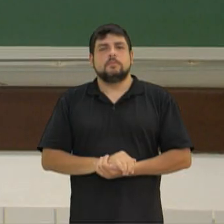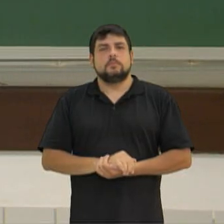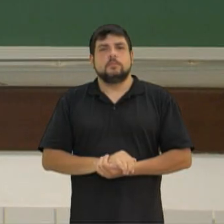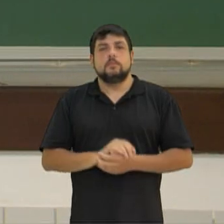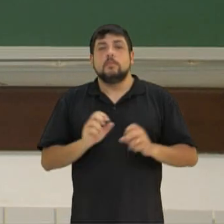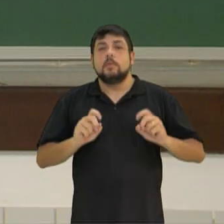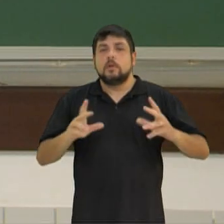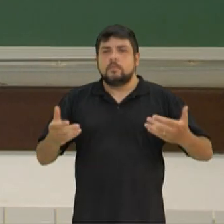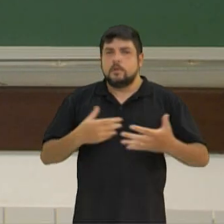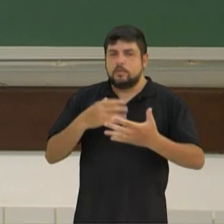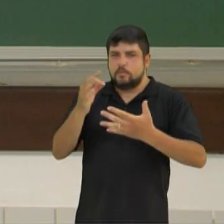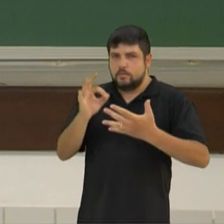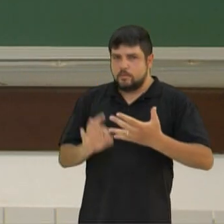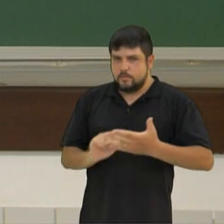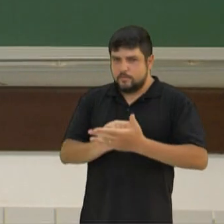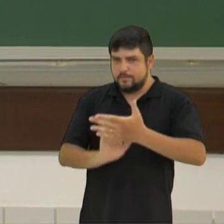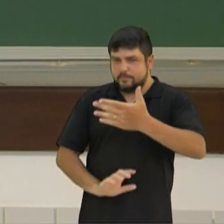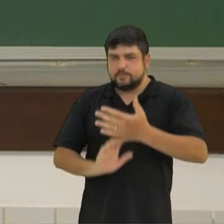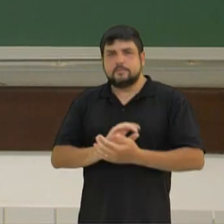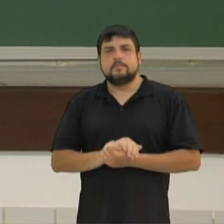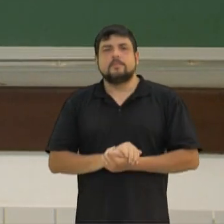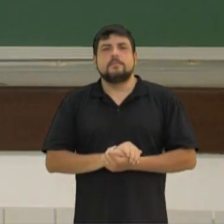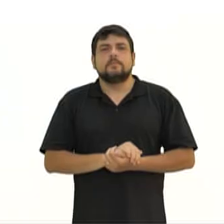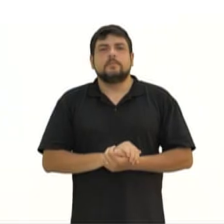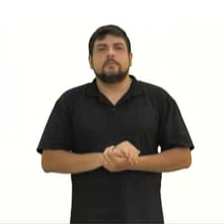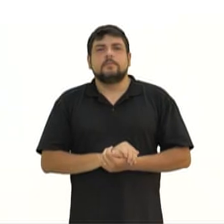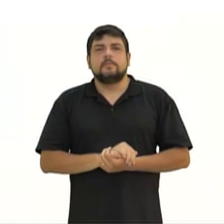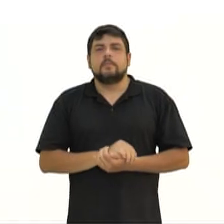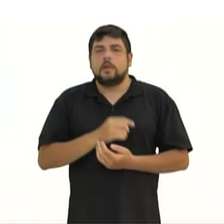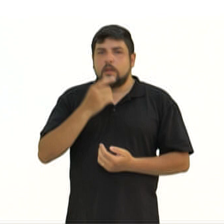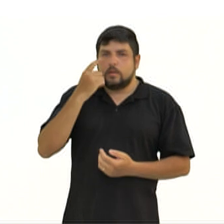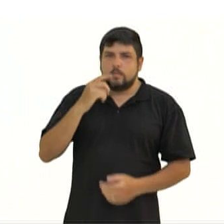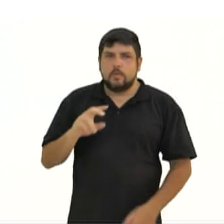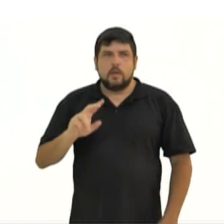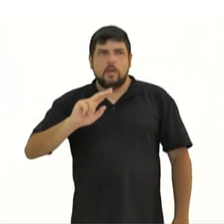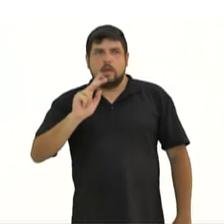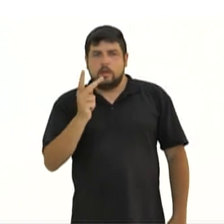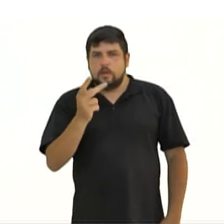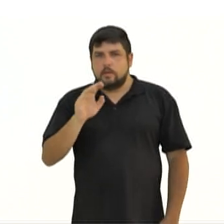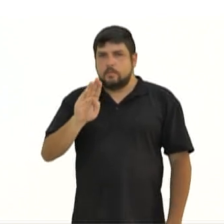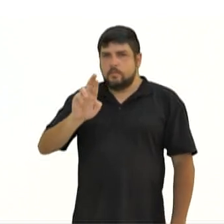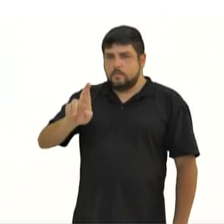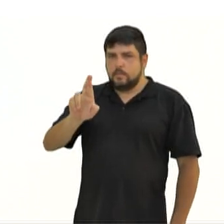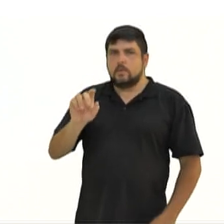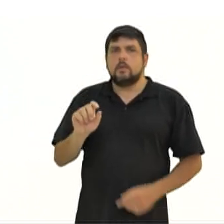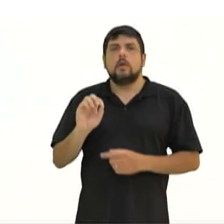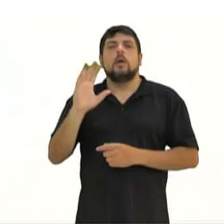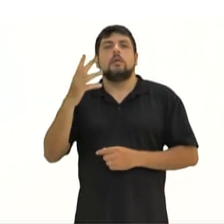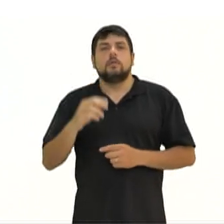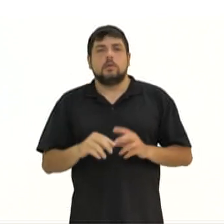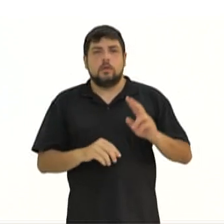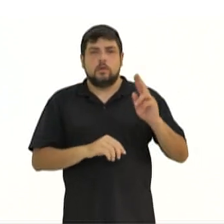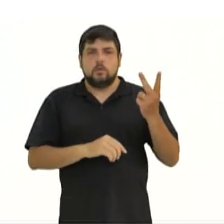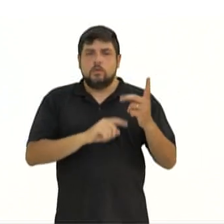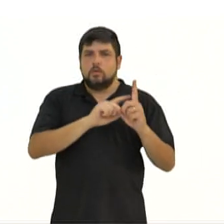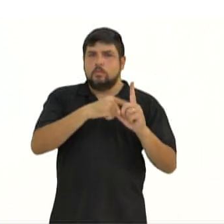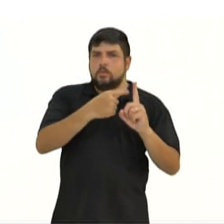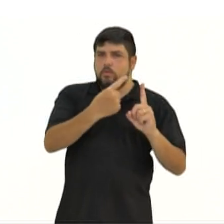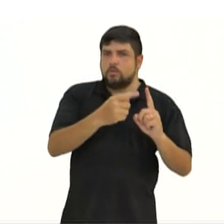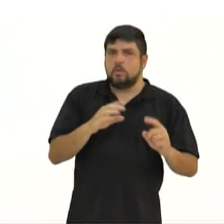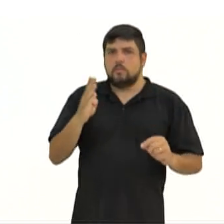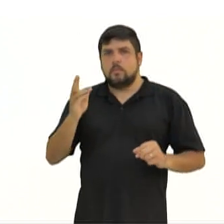Vamos para a correção da atividade? Olha só. Então, aqui no HBr, o hidrogênio mais 1, Br menos